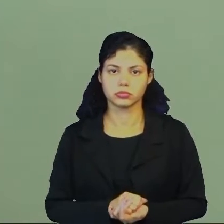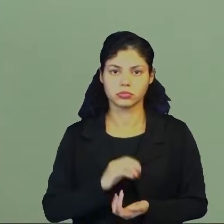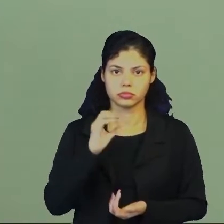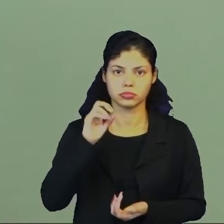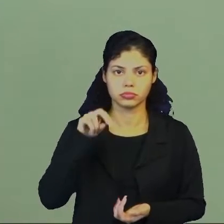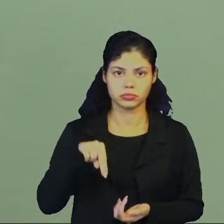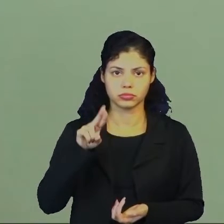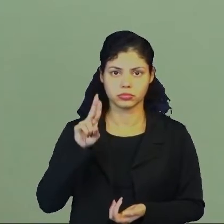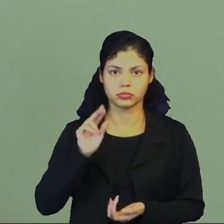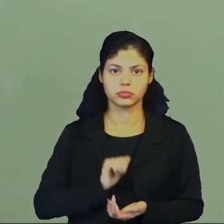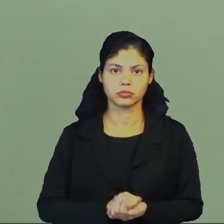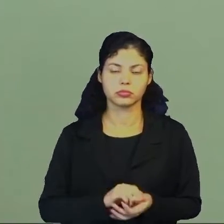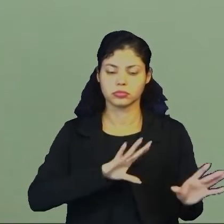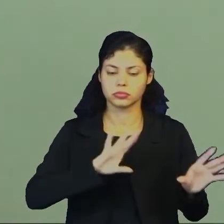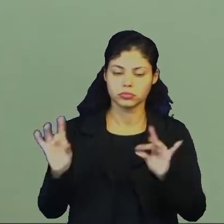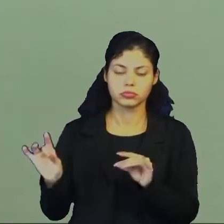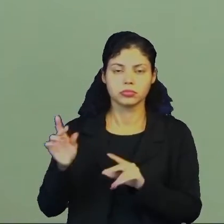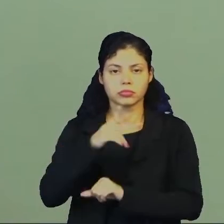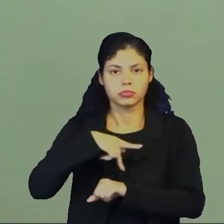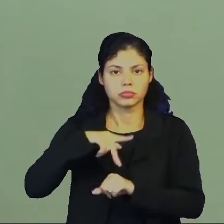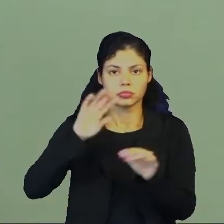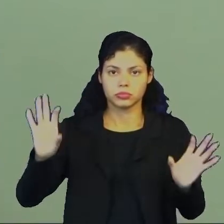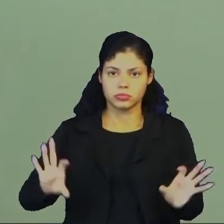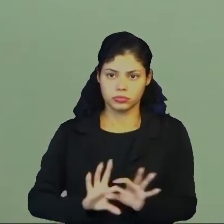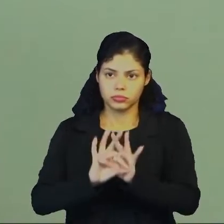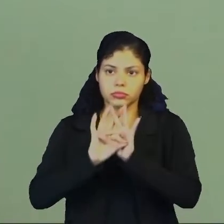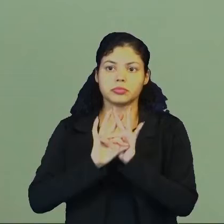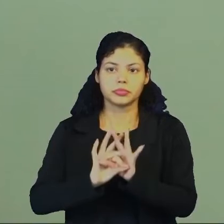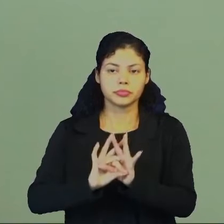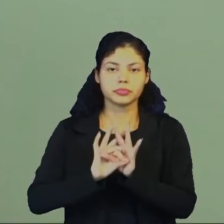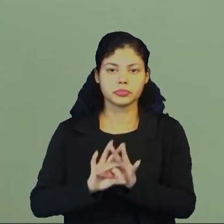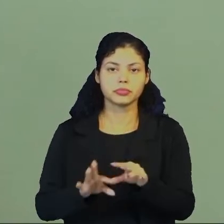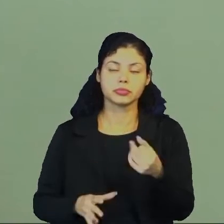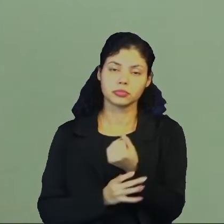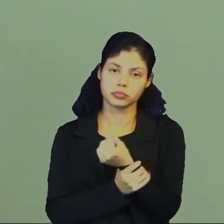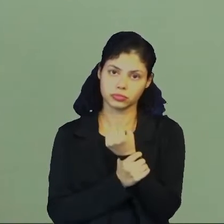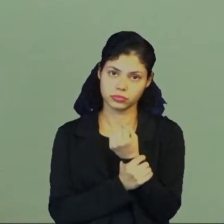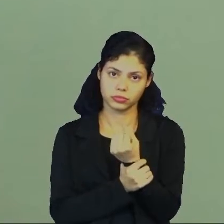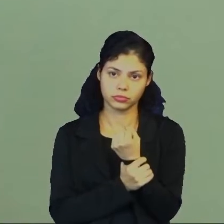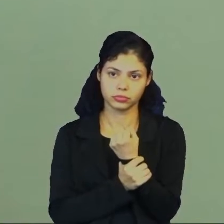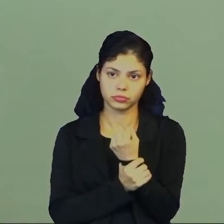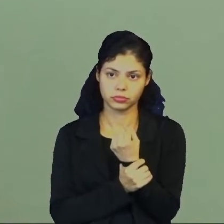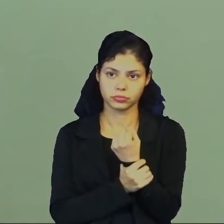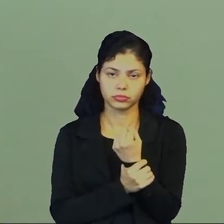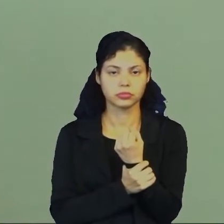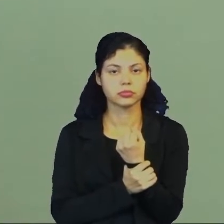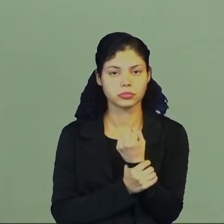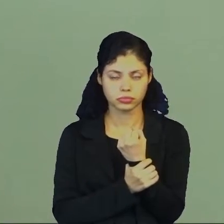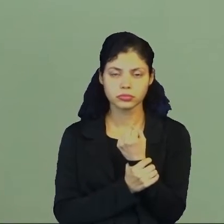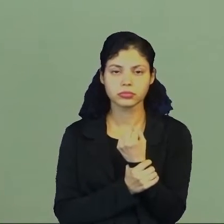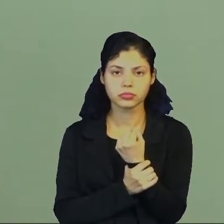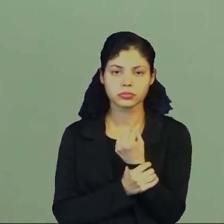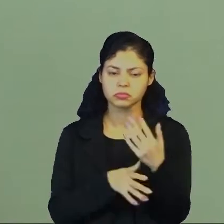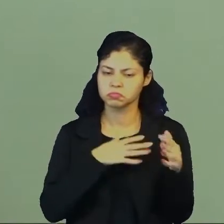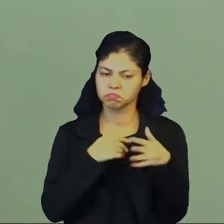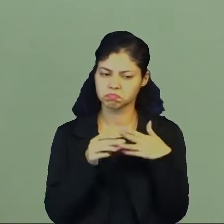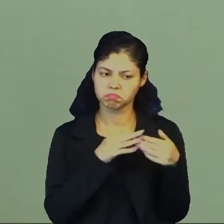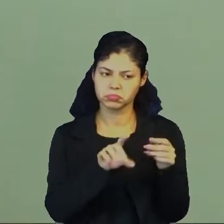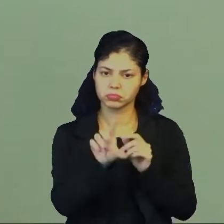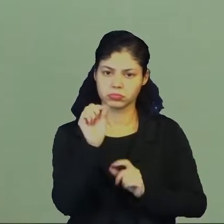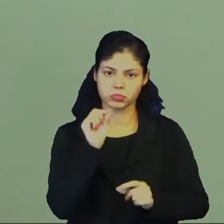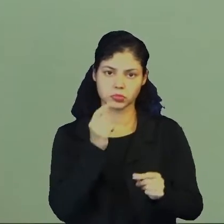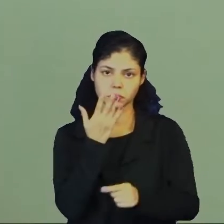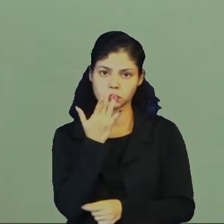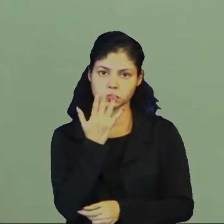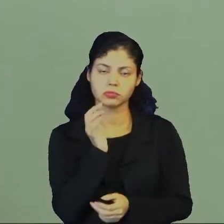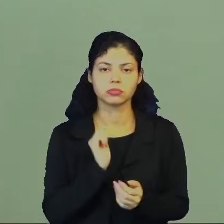Segurança, através dos seus países associados, consigam proteger a pessoa independente da